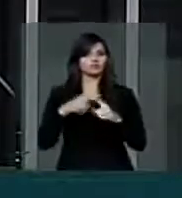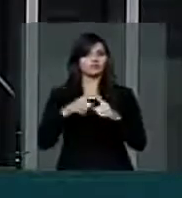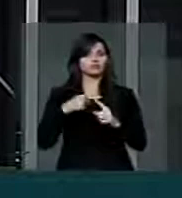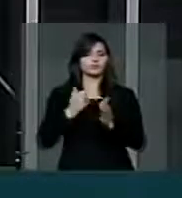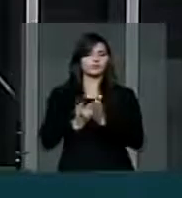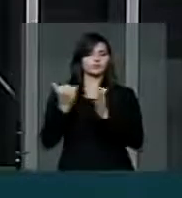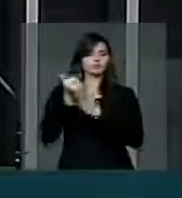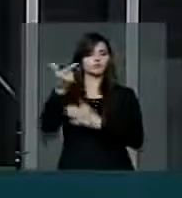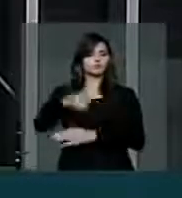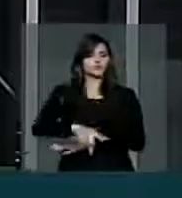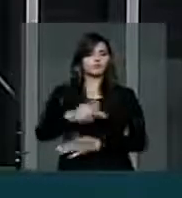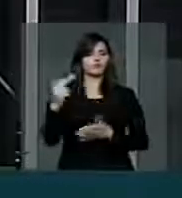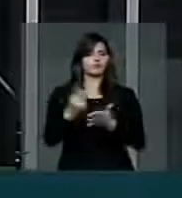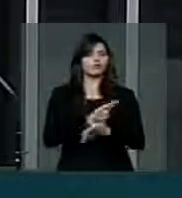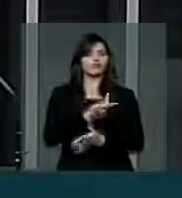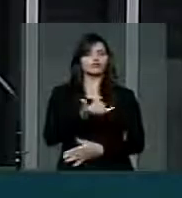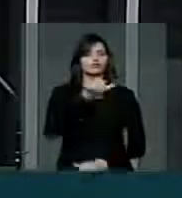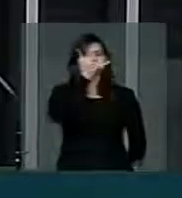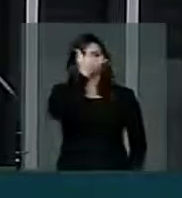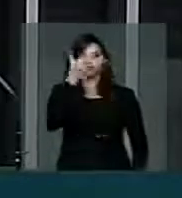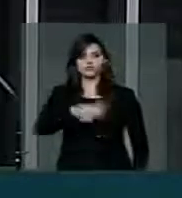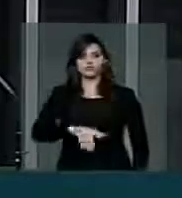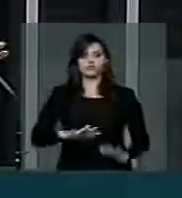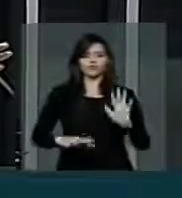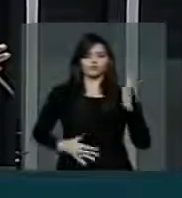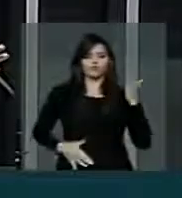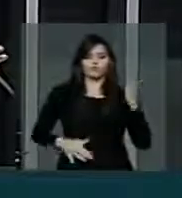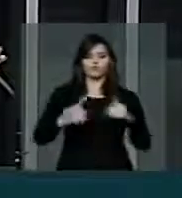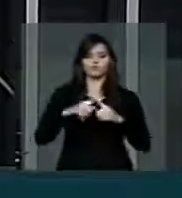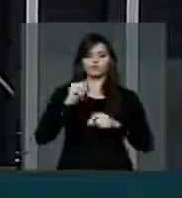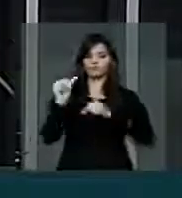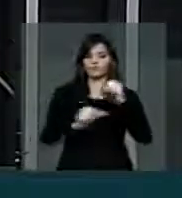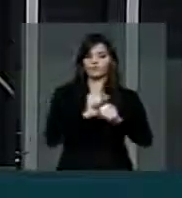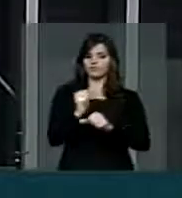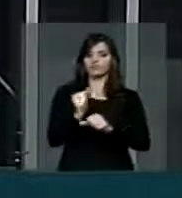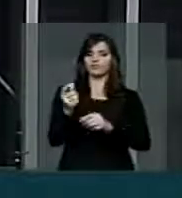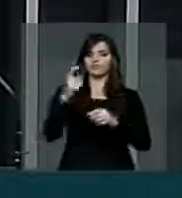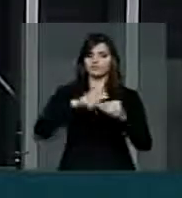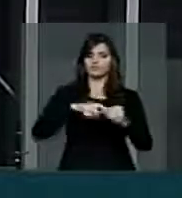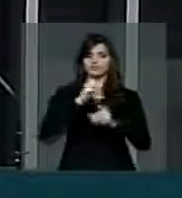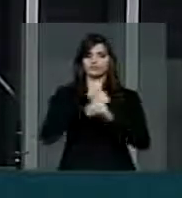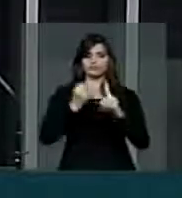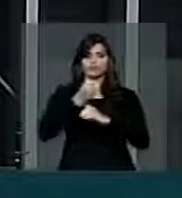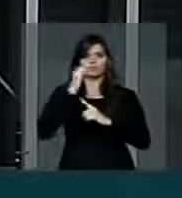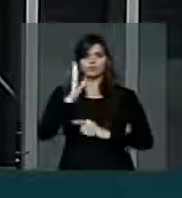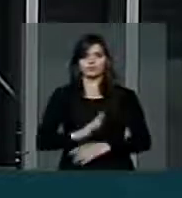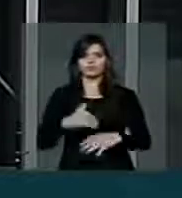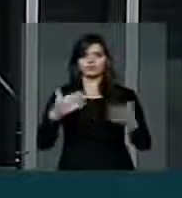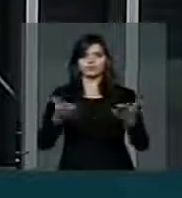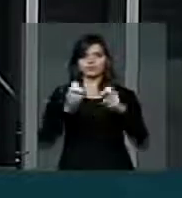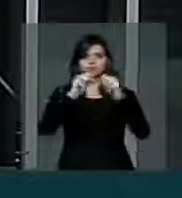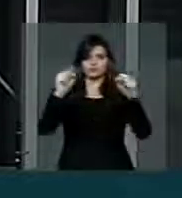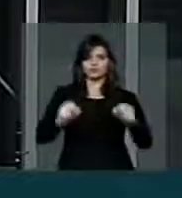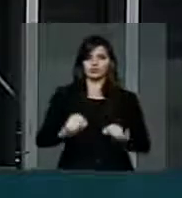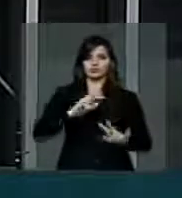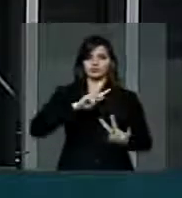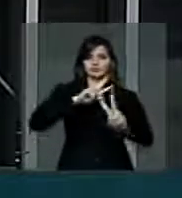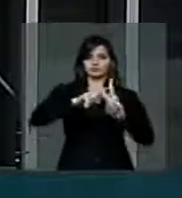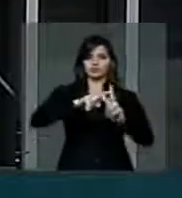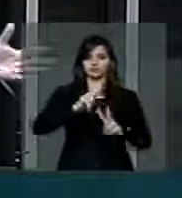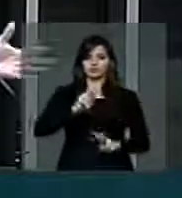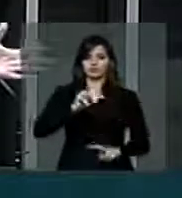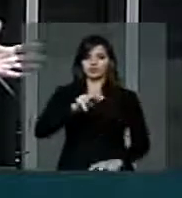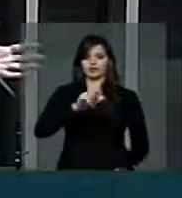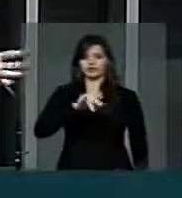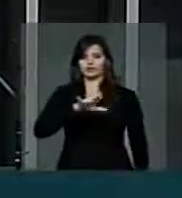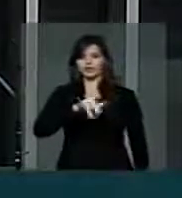de reincidência revela que a ressocialização no Brasil com o atual sistema penitenciário é